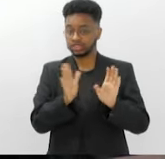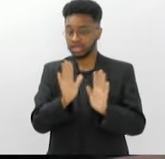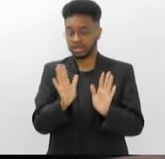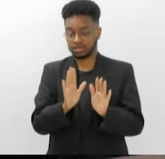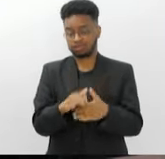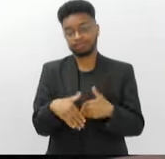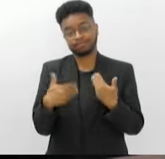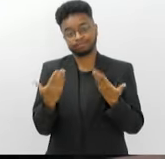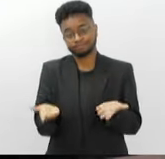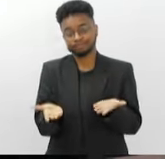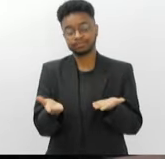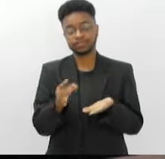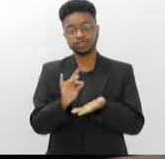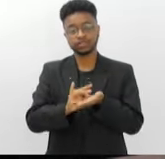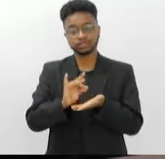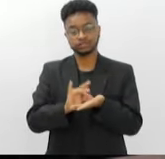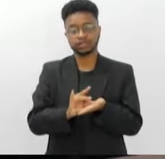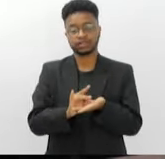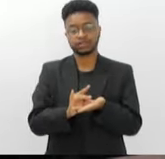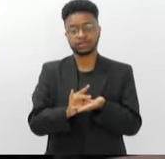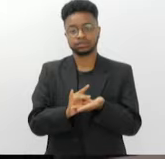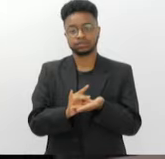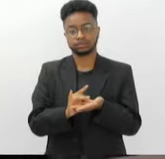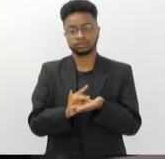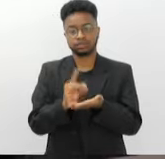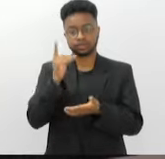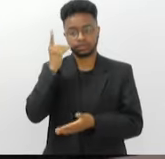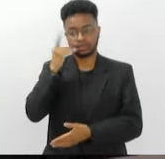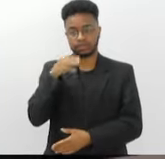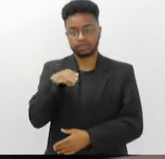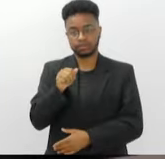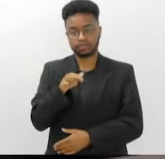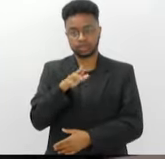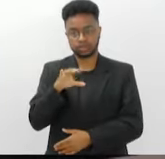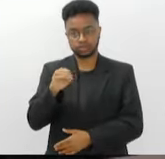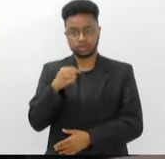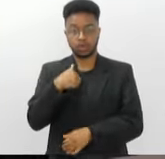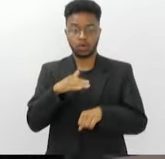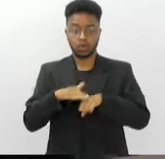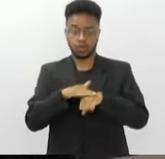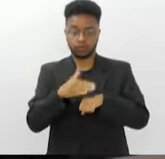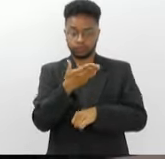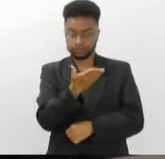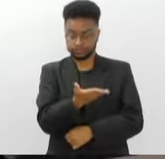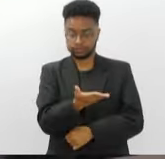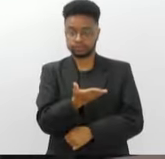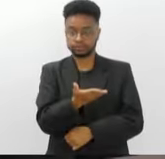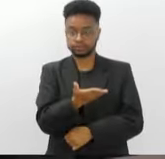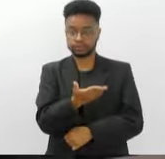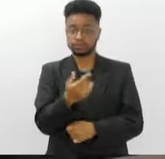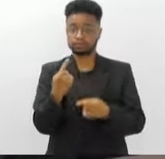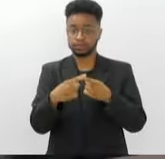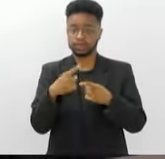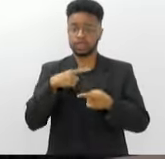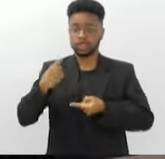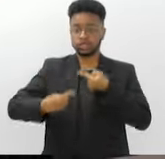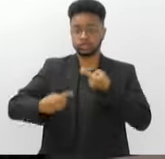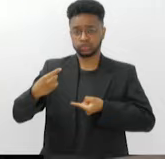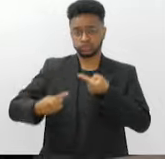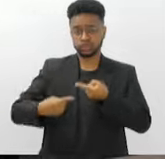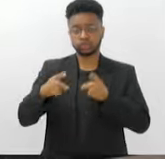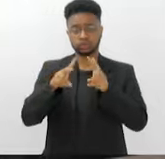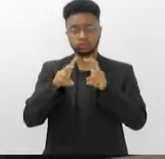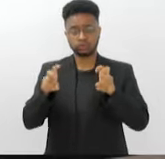deslavado. Então, na verdade... deputado Márcio Gualberto, eu falava com Vossa Excelência, é que há toda essa discussão das